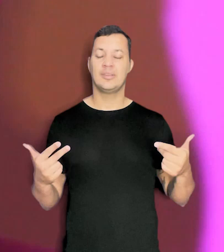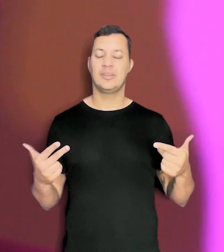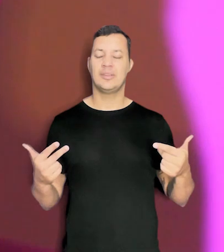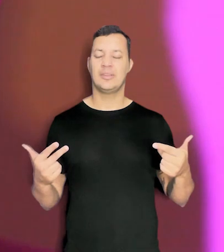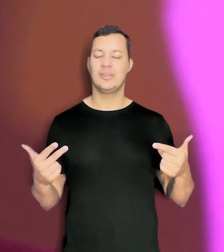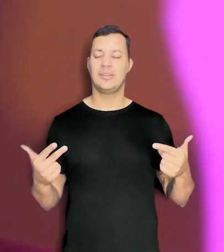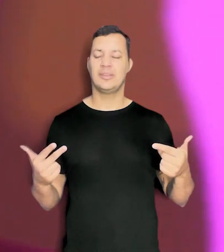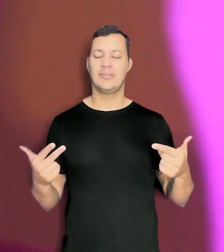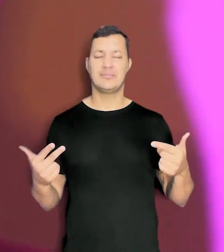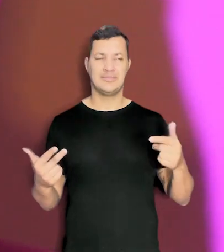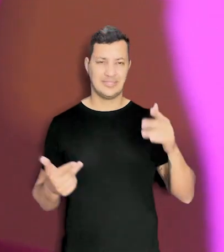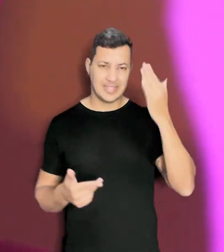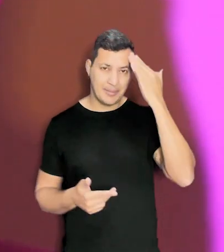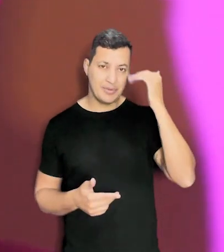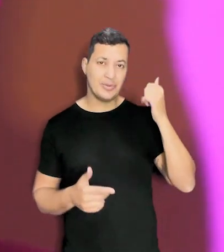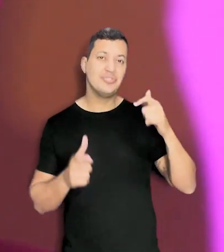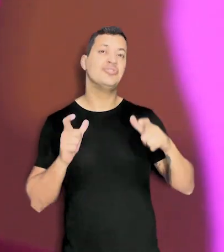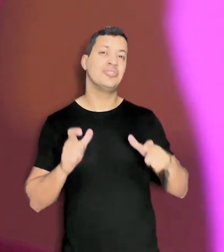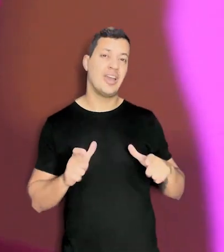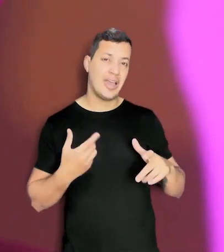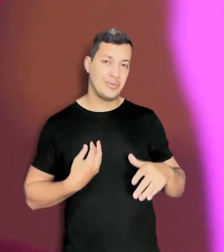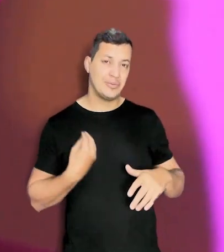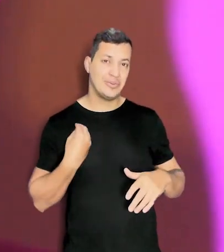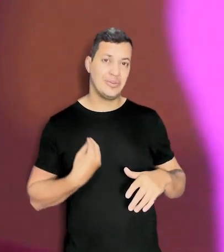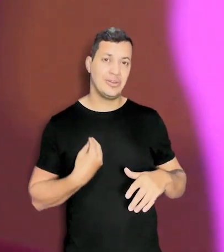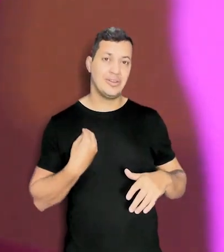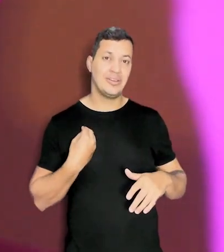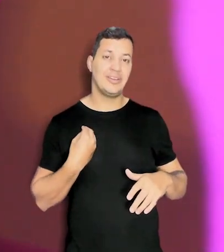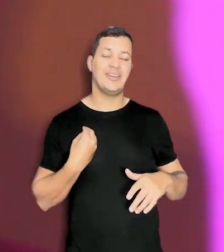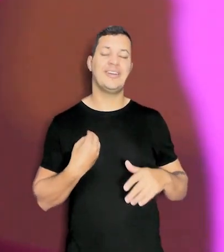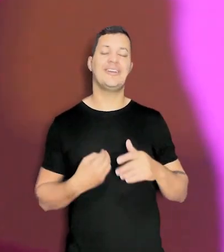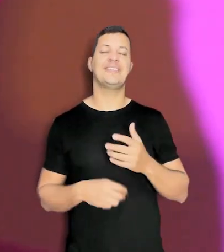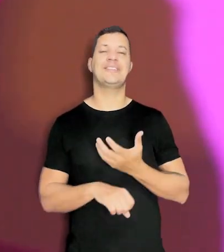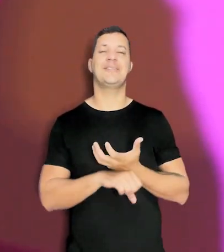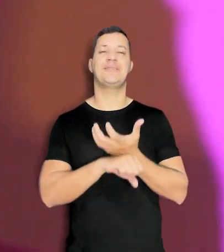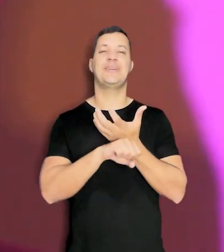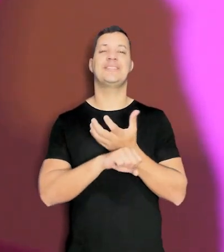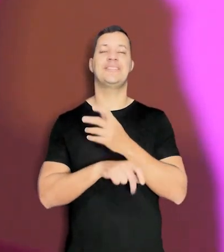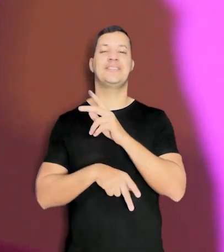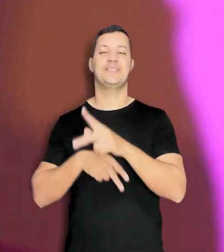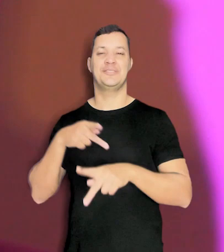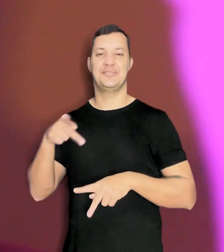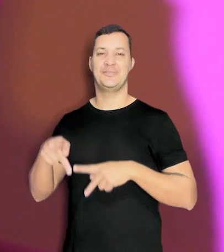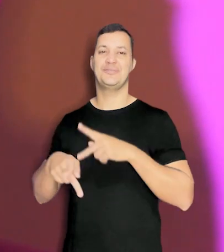E sabe onde a gente está? Na Praça do Povo.